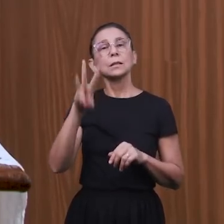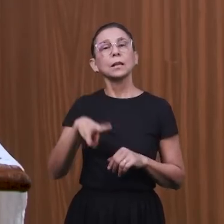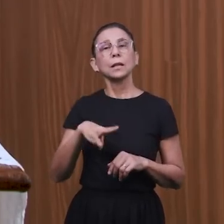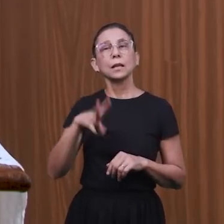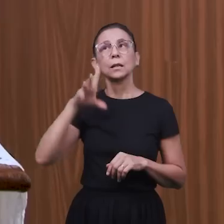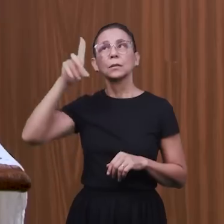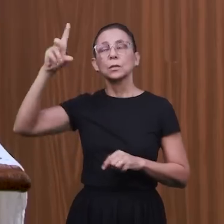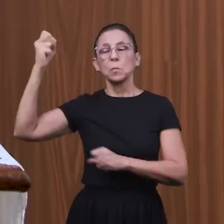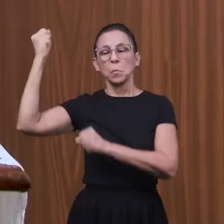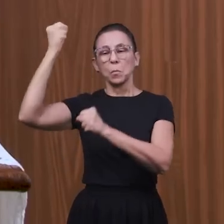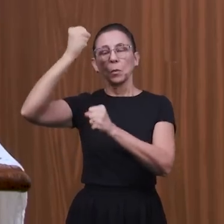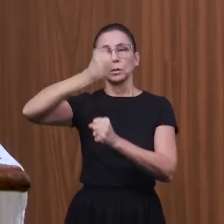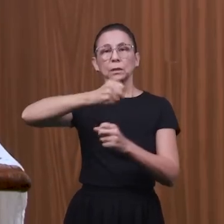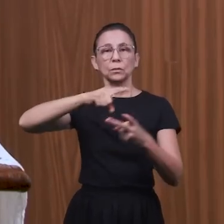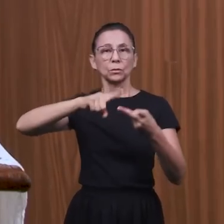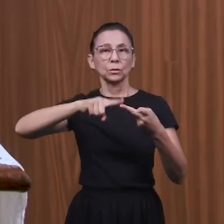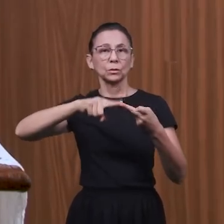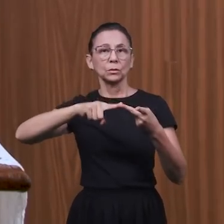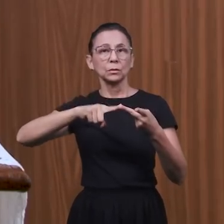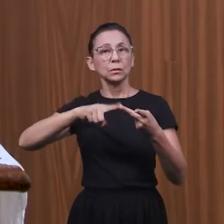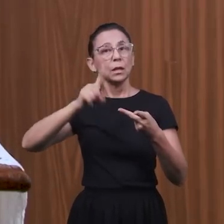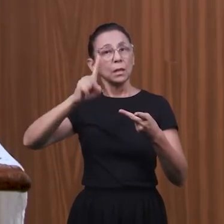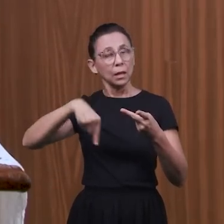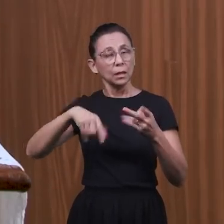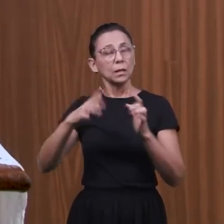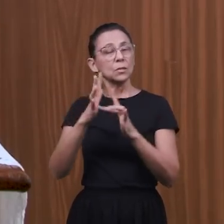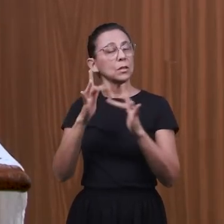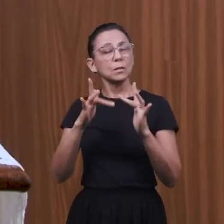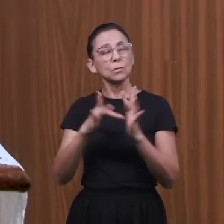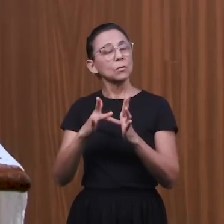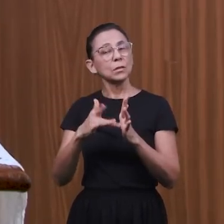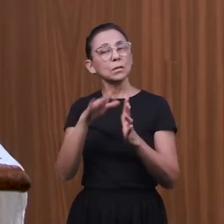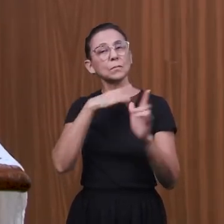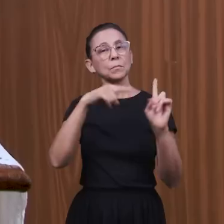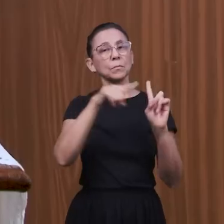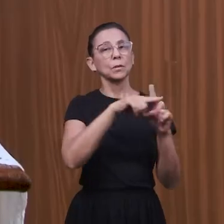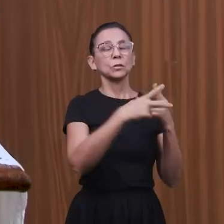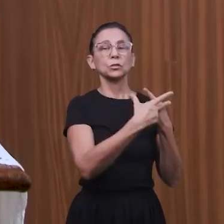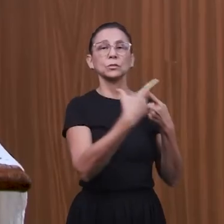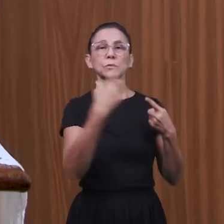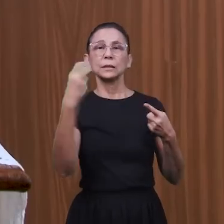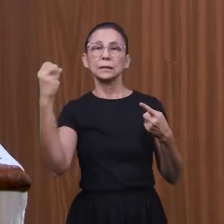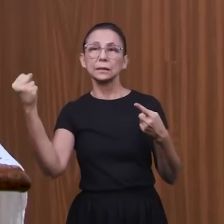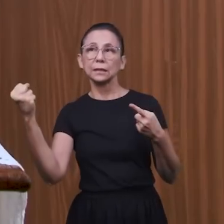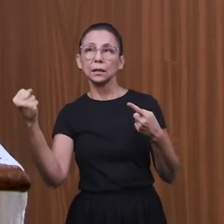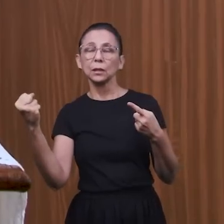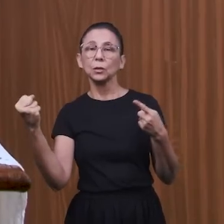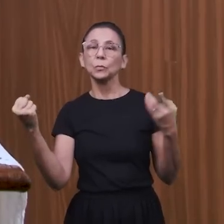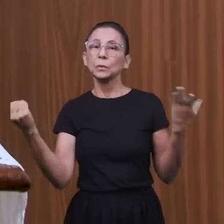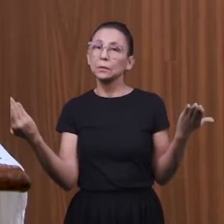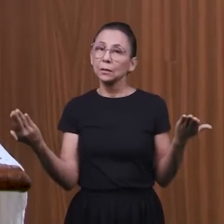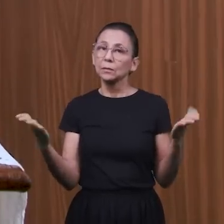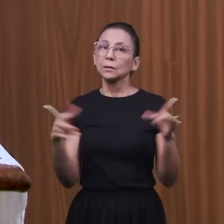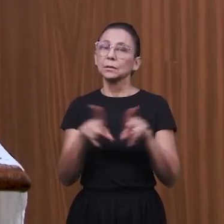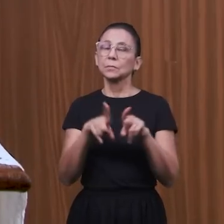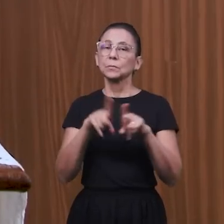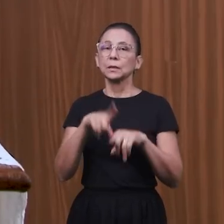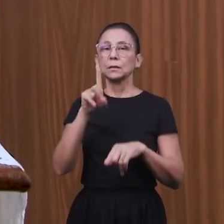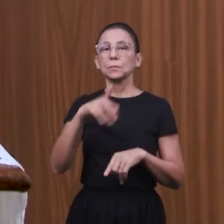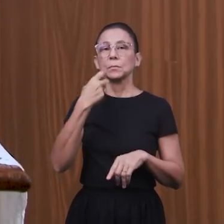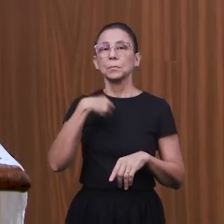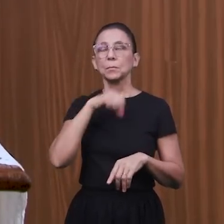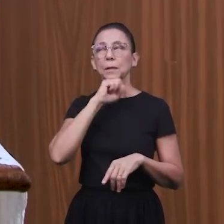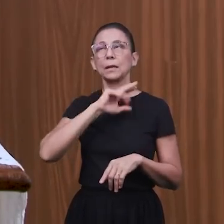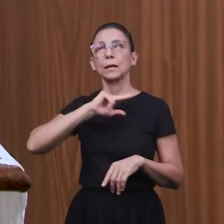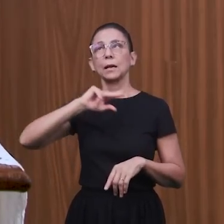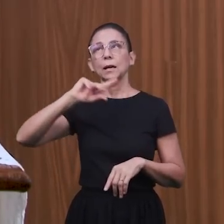É Jesus que venceu a morte. E porque ele venceu a morte, ele é o Pai da eternidade, porque a própria palavra de